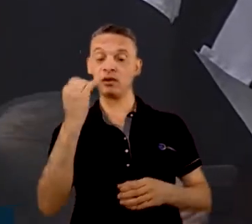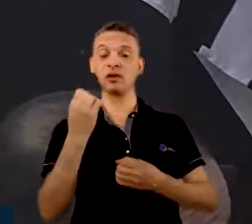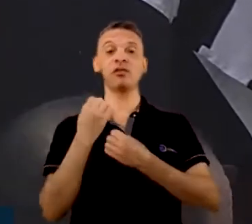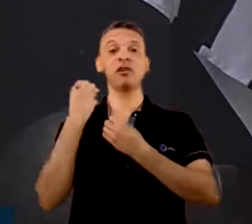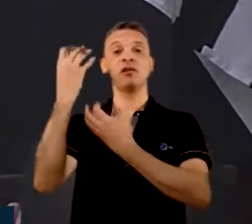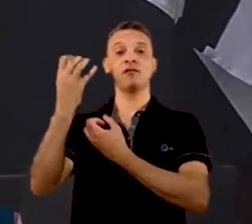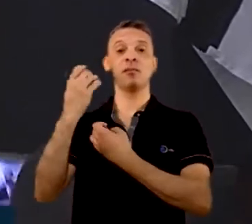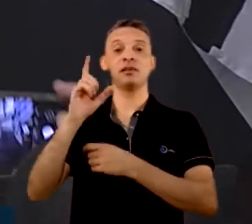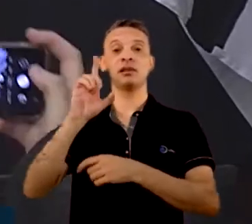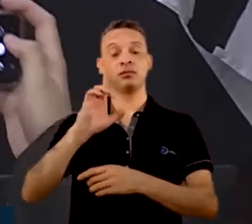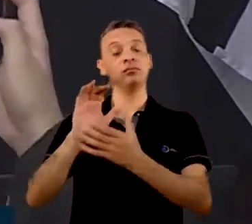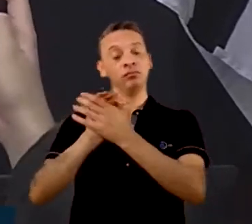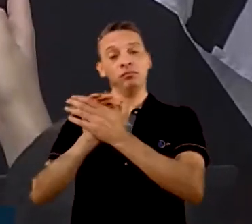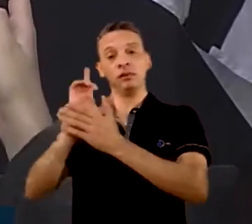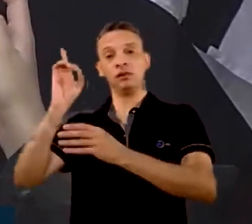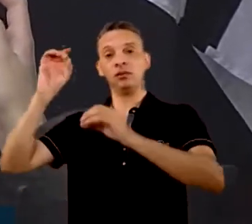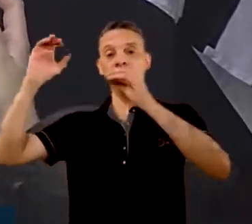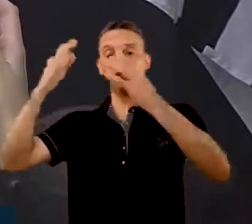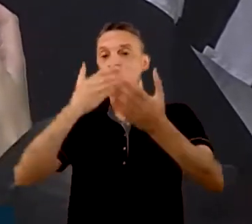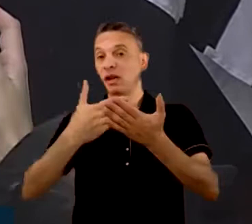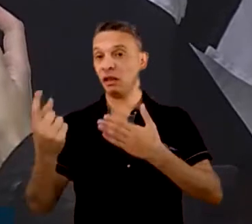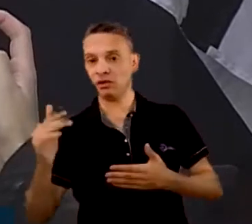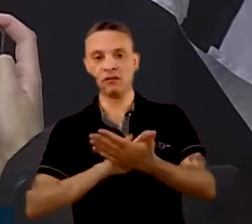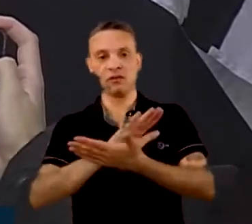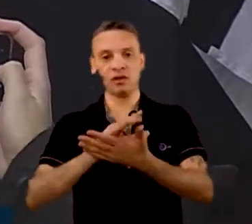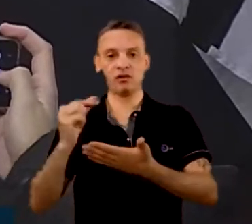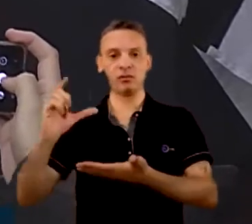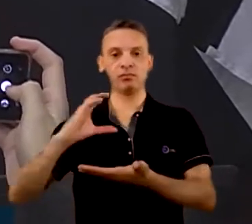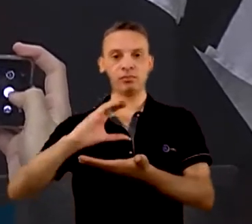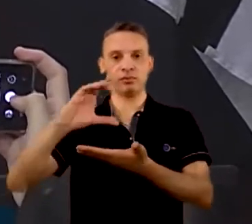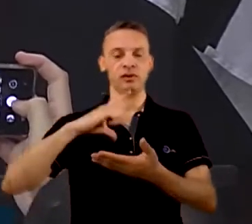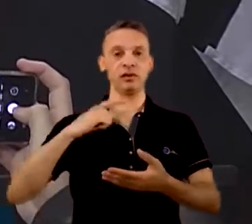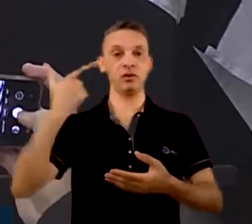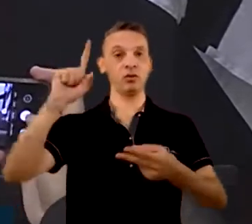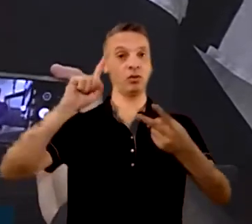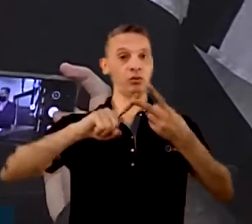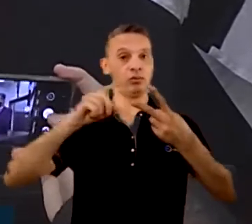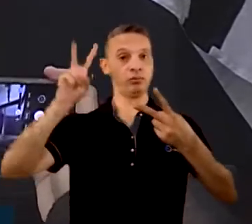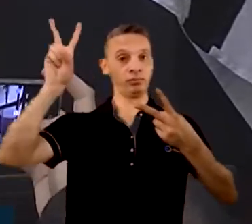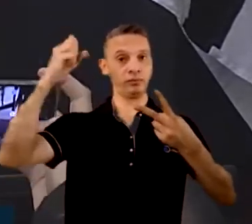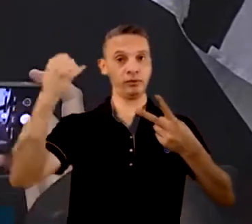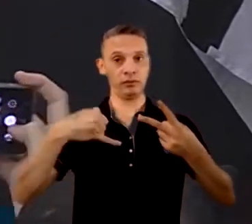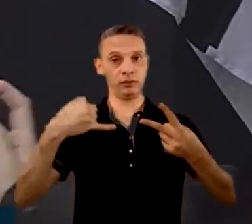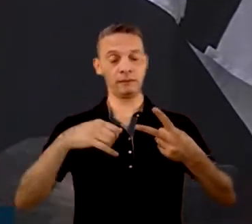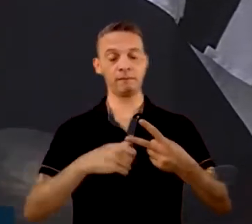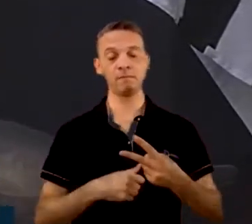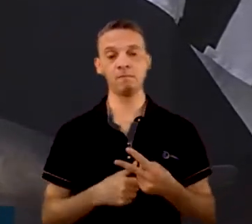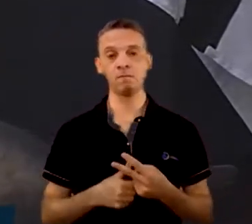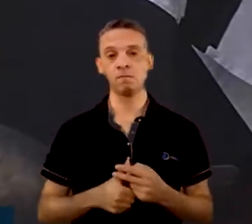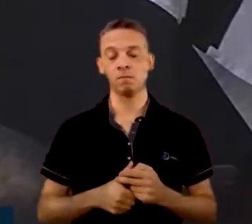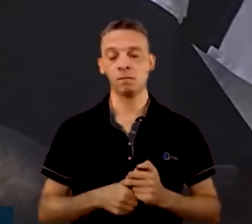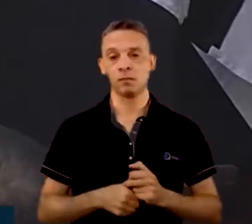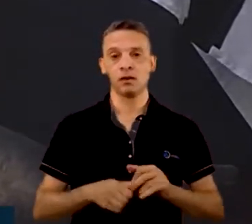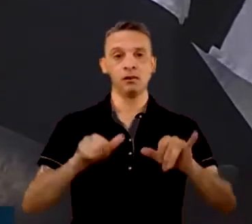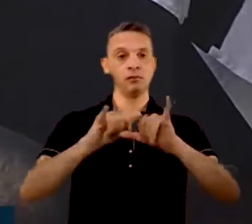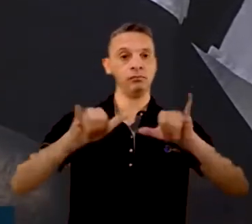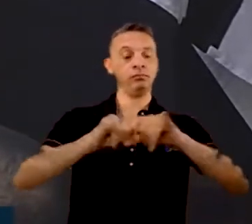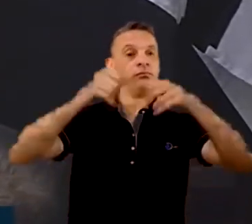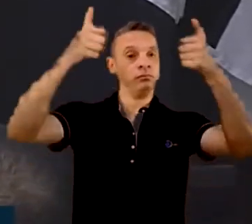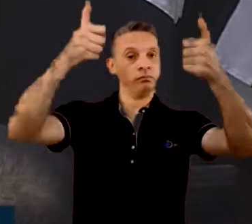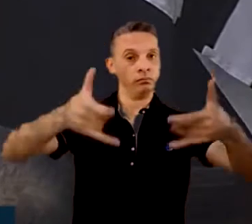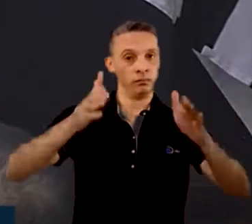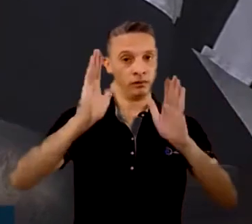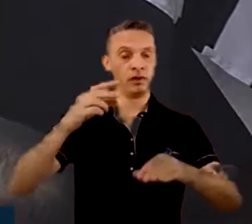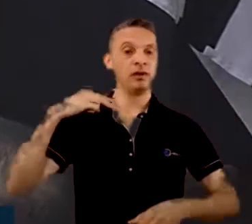nós não perdemos esse recurso. Segundo assunto, a imprensa já deu uma notinha aí também, eu quero reforçar aqui, vereador Yasmin,